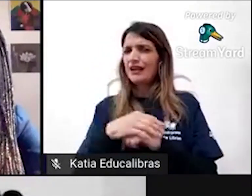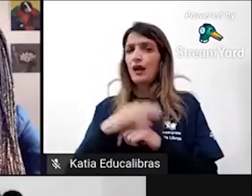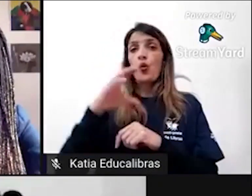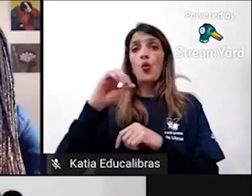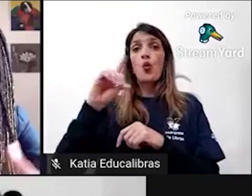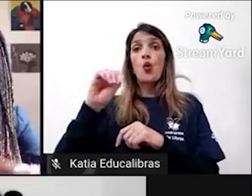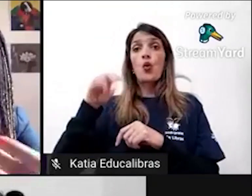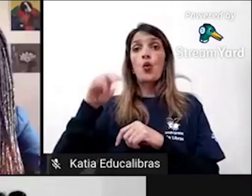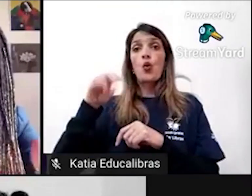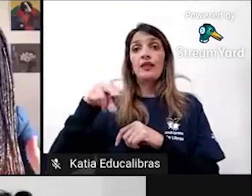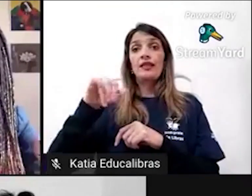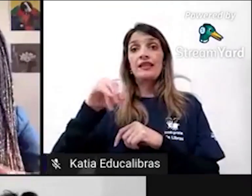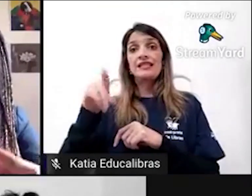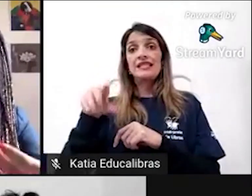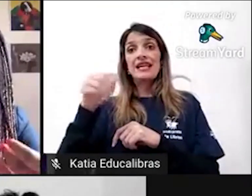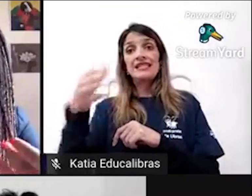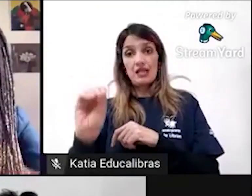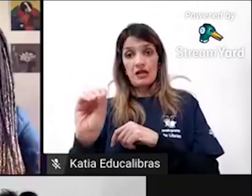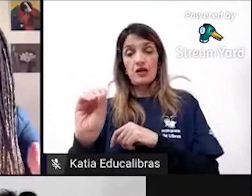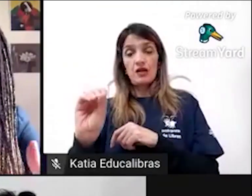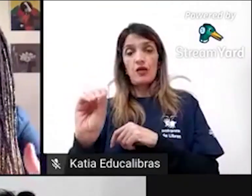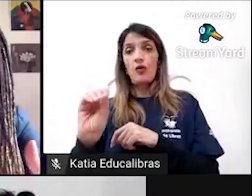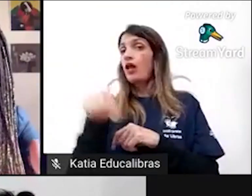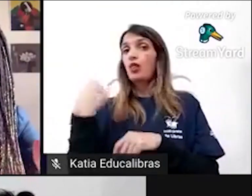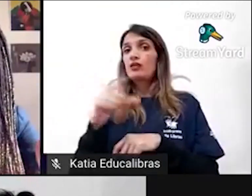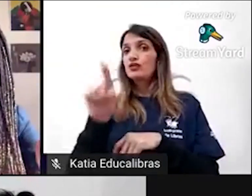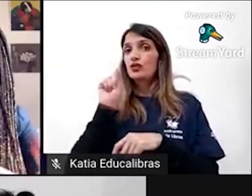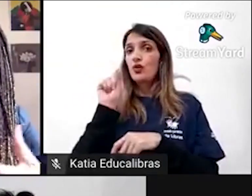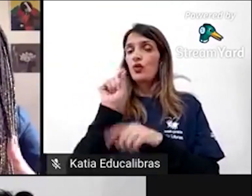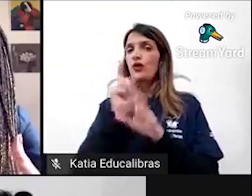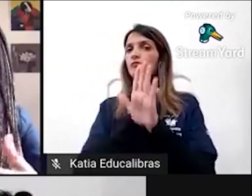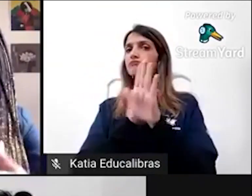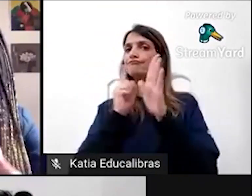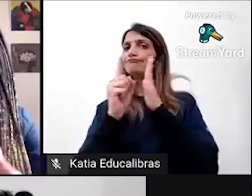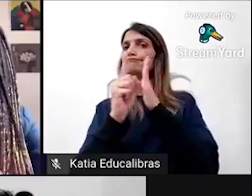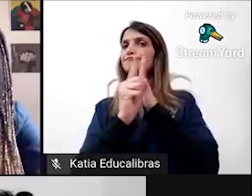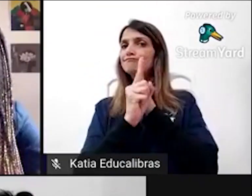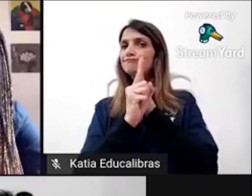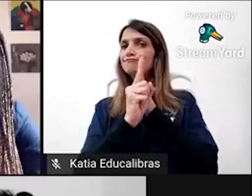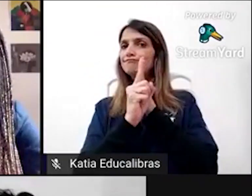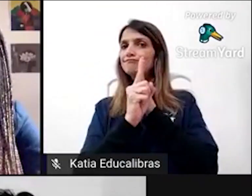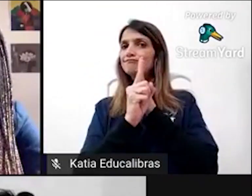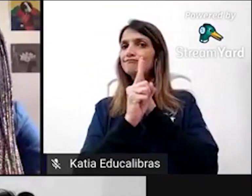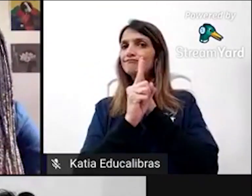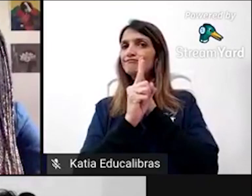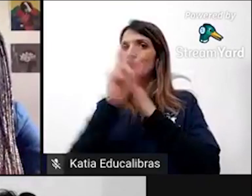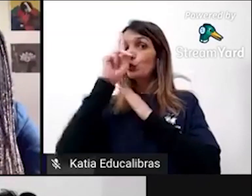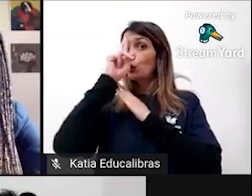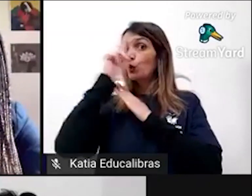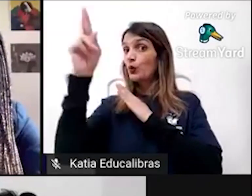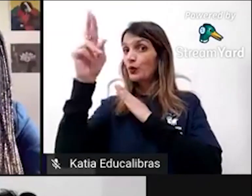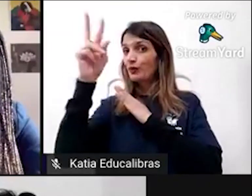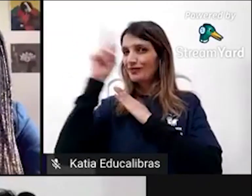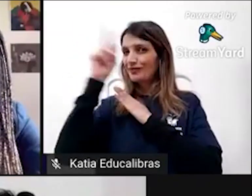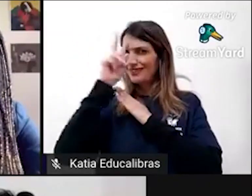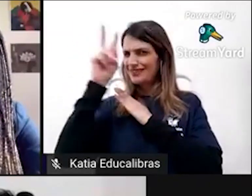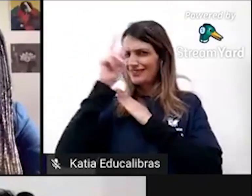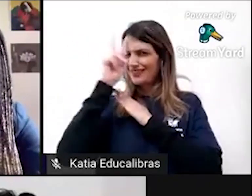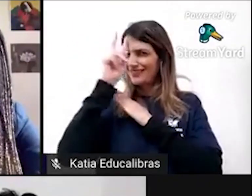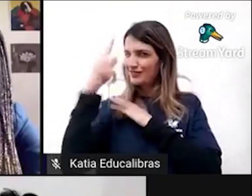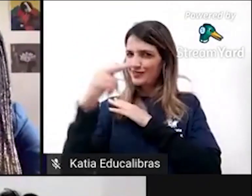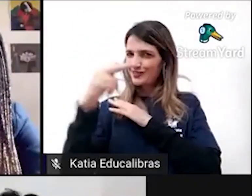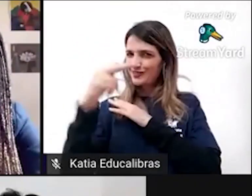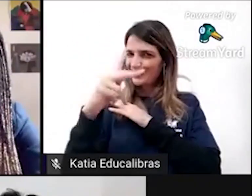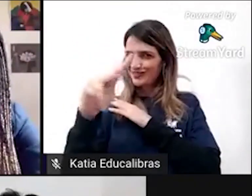escolha foi dar voz e protagonismo para os donos das suas histórias. Então, nós não